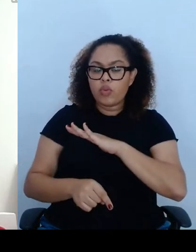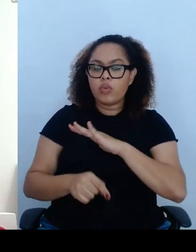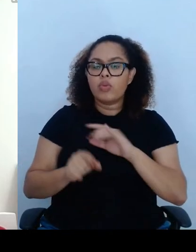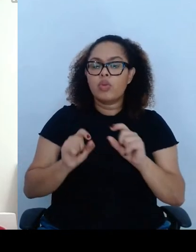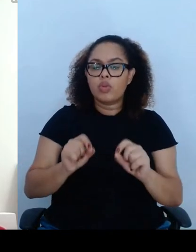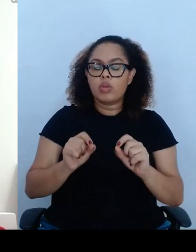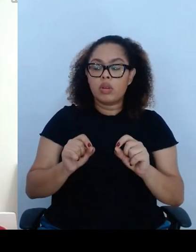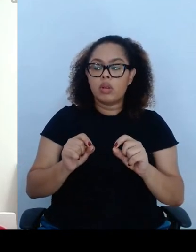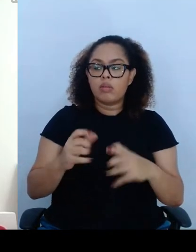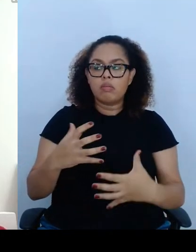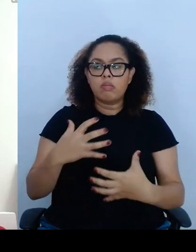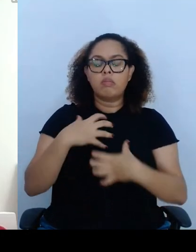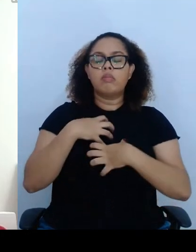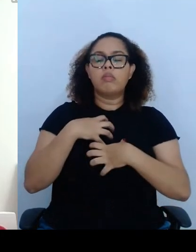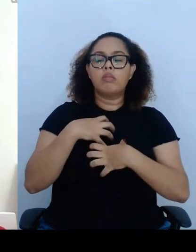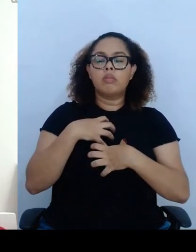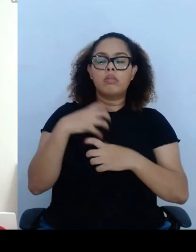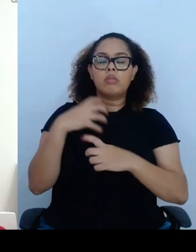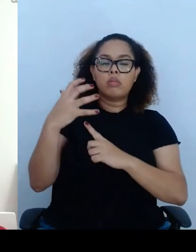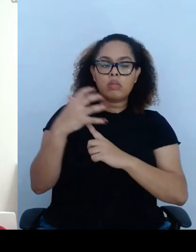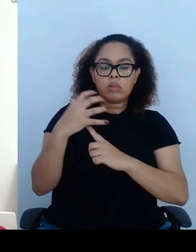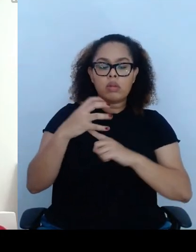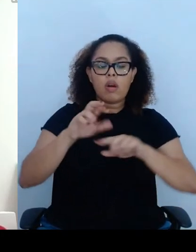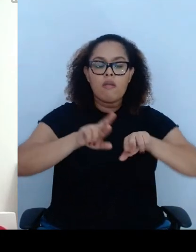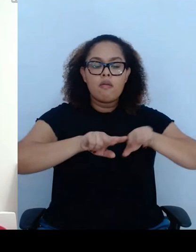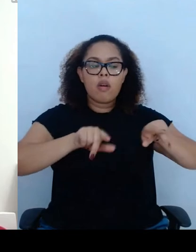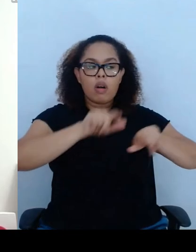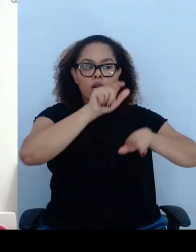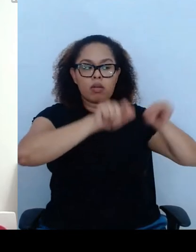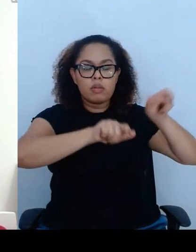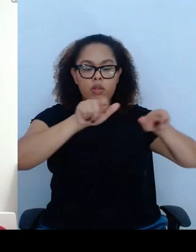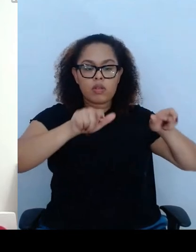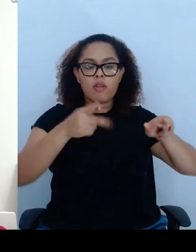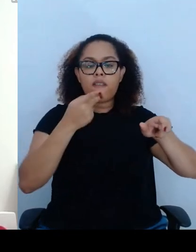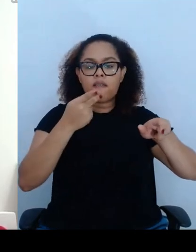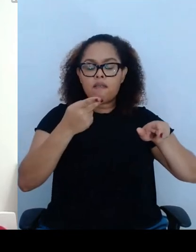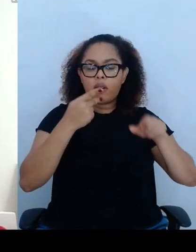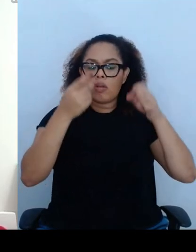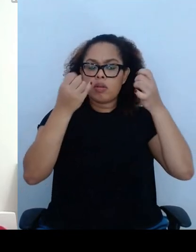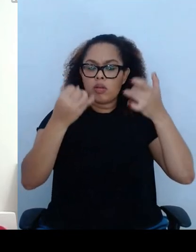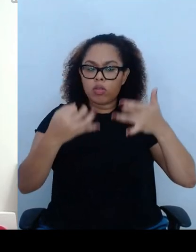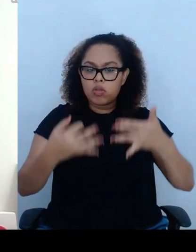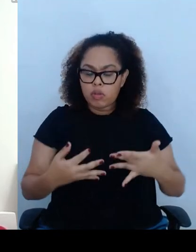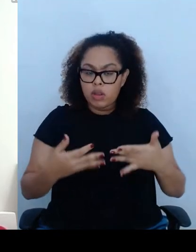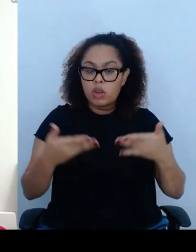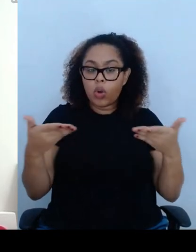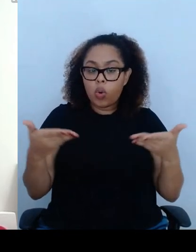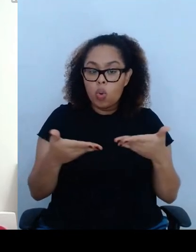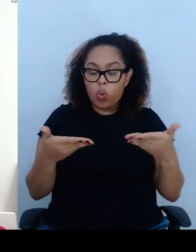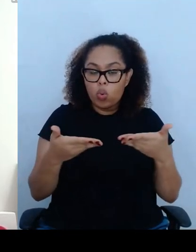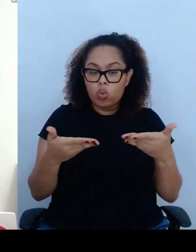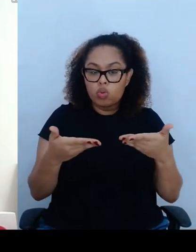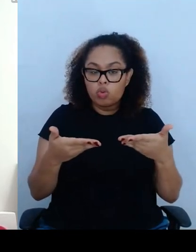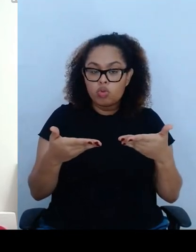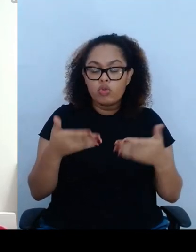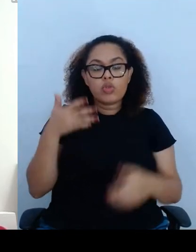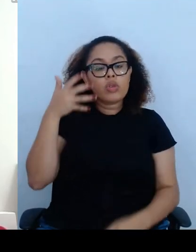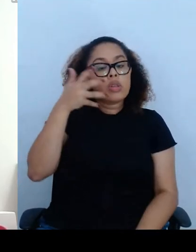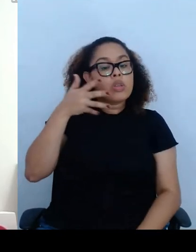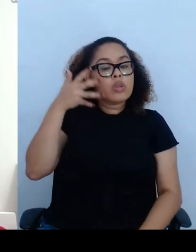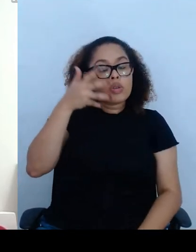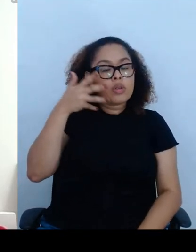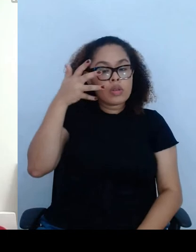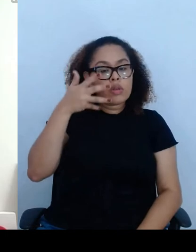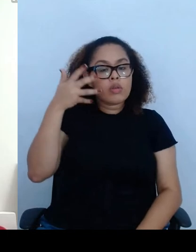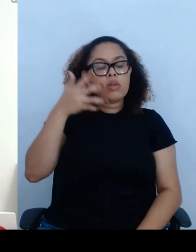estimulantes de fato muitas pessoas falam a respeito disso hoje no seminário Vamos ouvir de